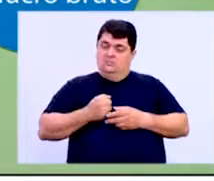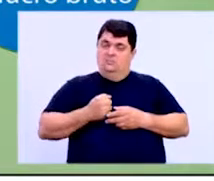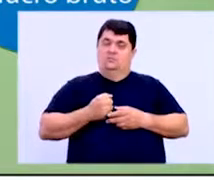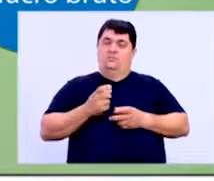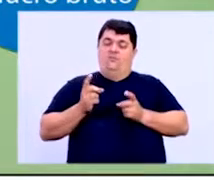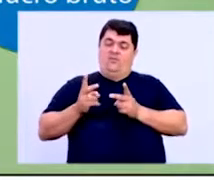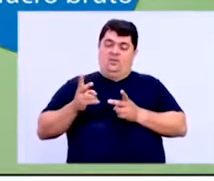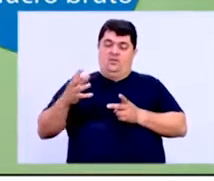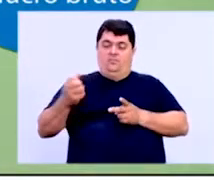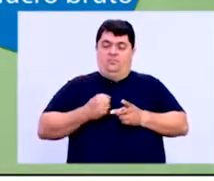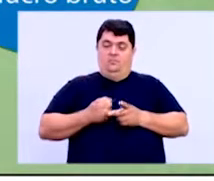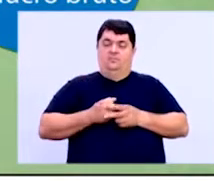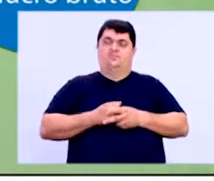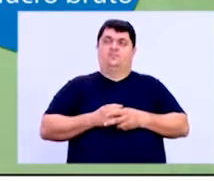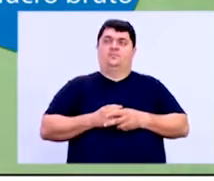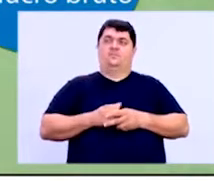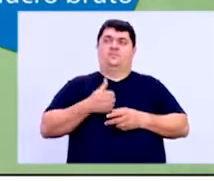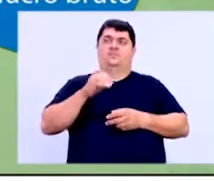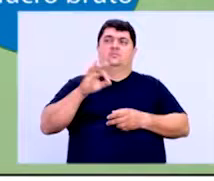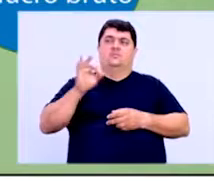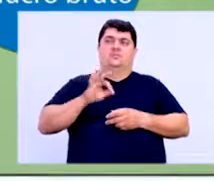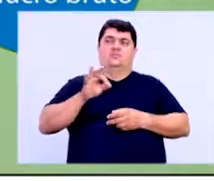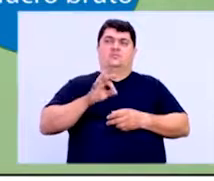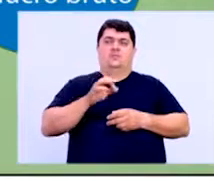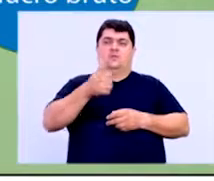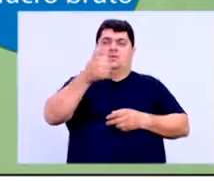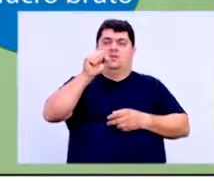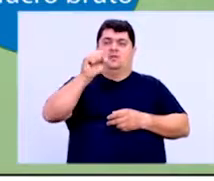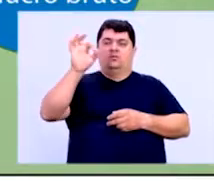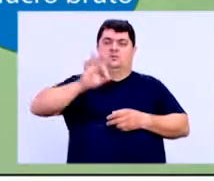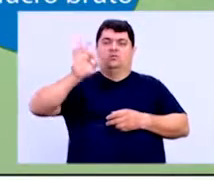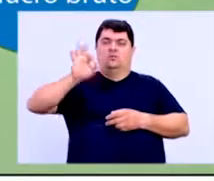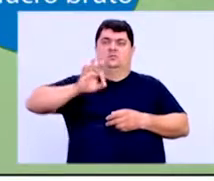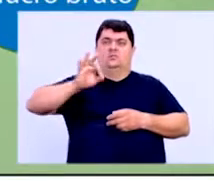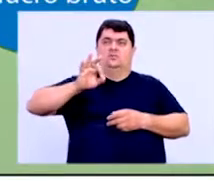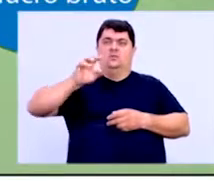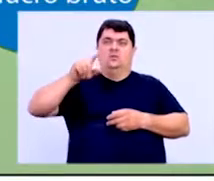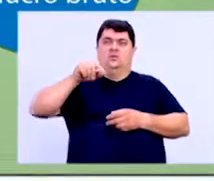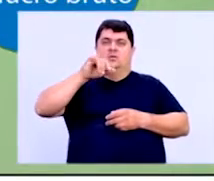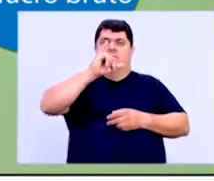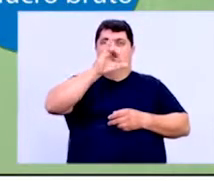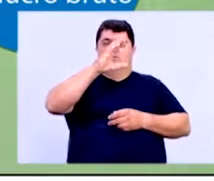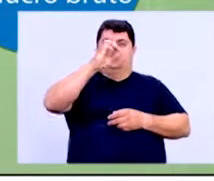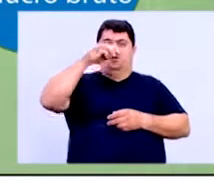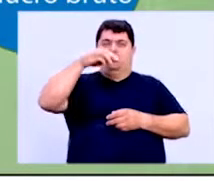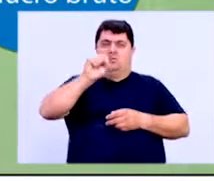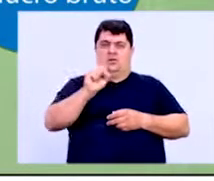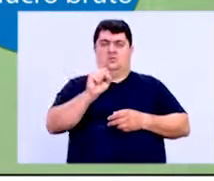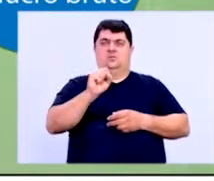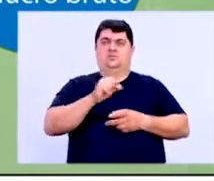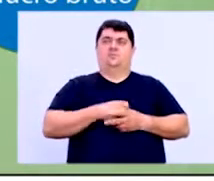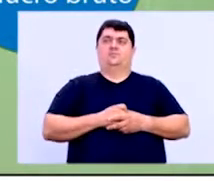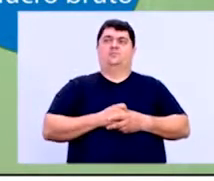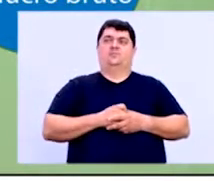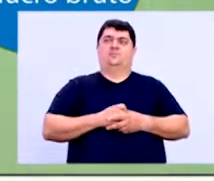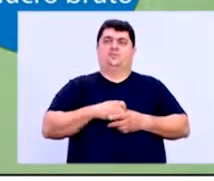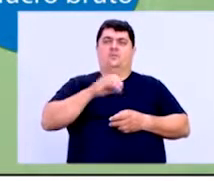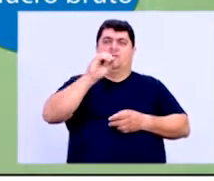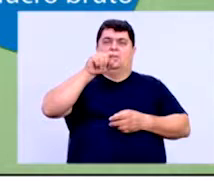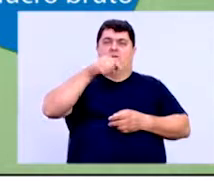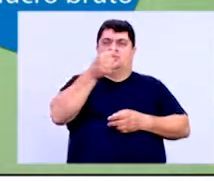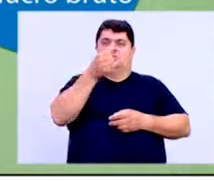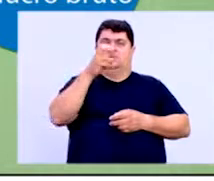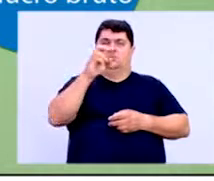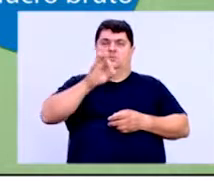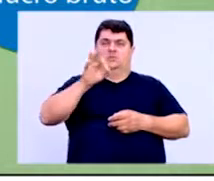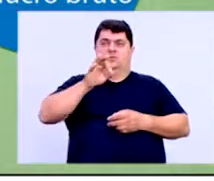com as vendas. Desse 100%, 18% foi para o ICMS, 0,65%